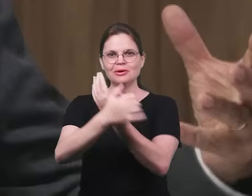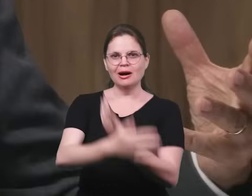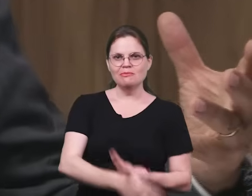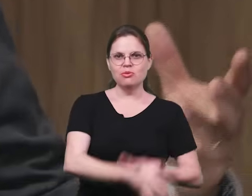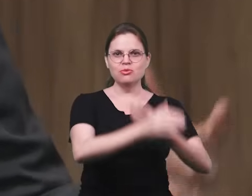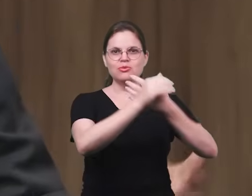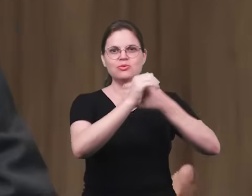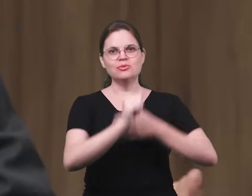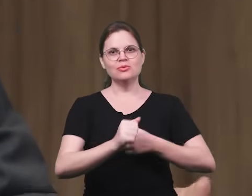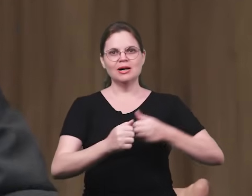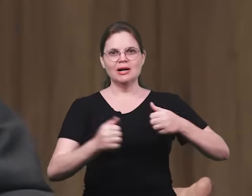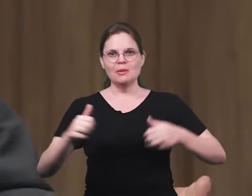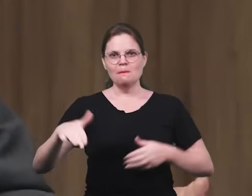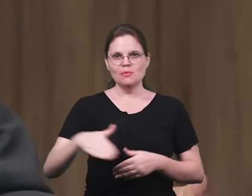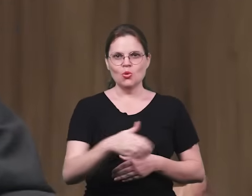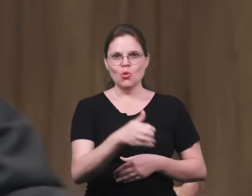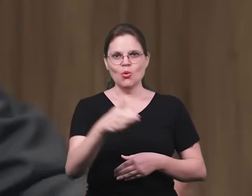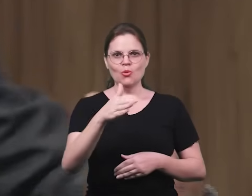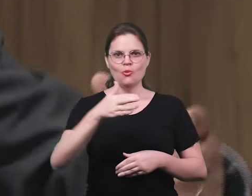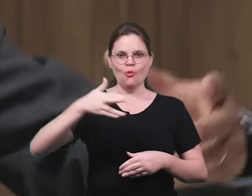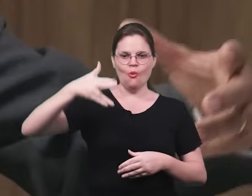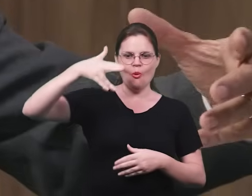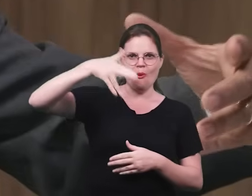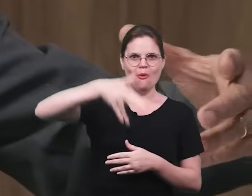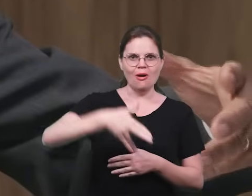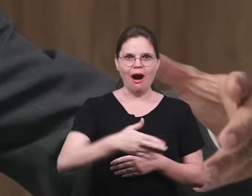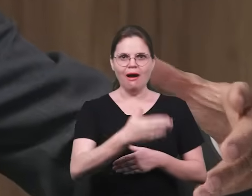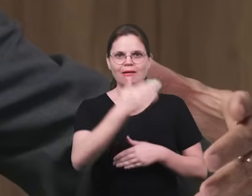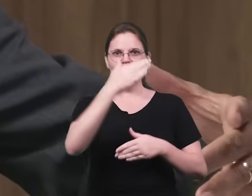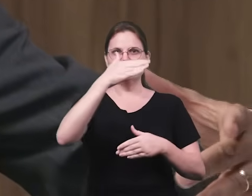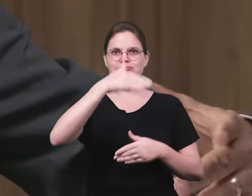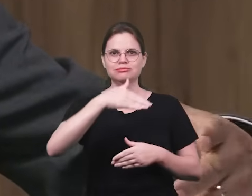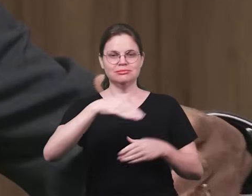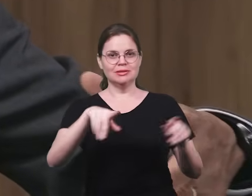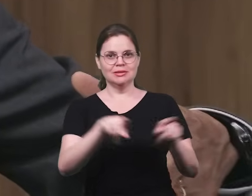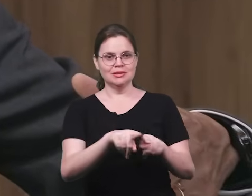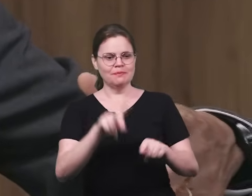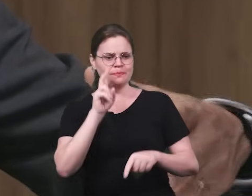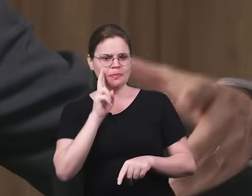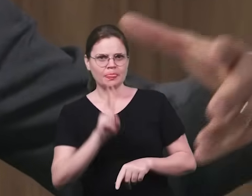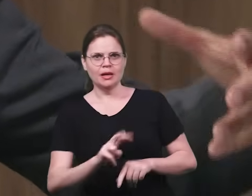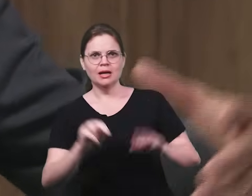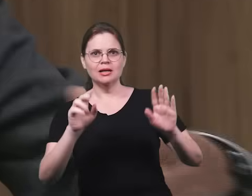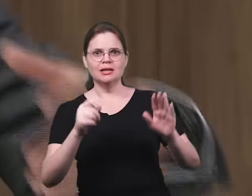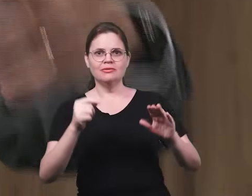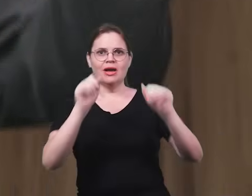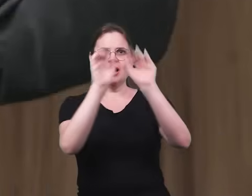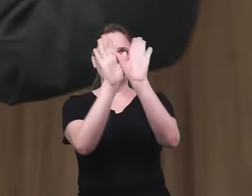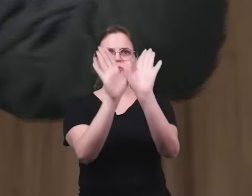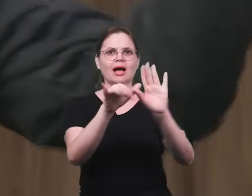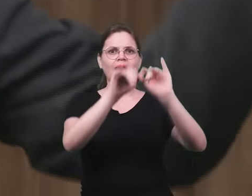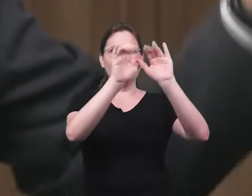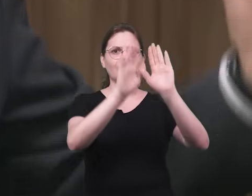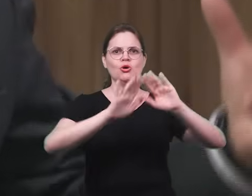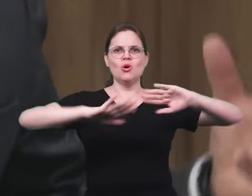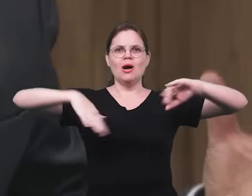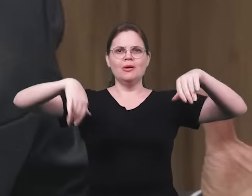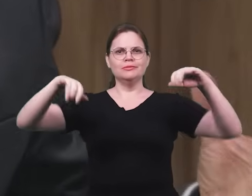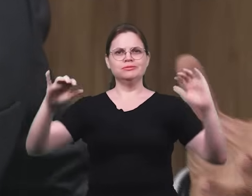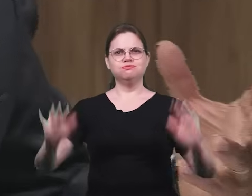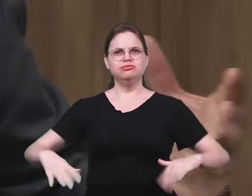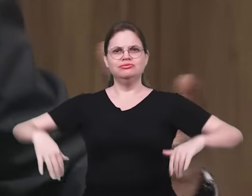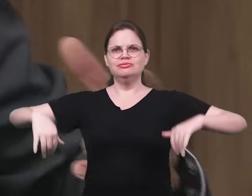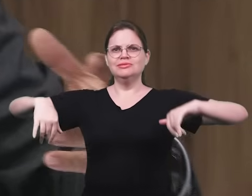pululando de criaturas vivas, ele vê os céus, as aves esvoaçando os